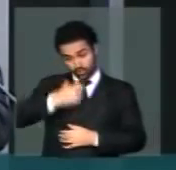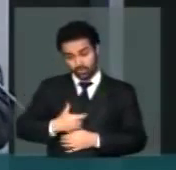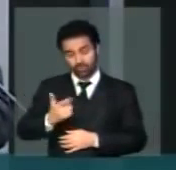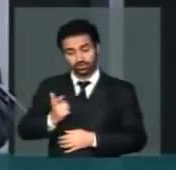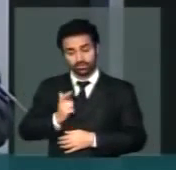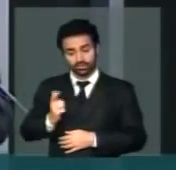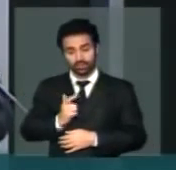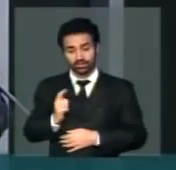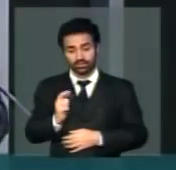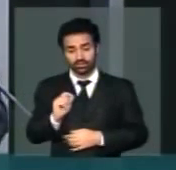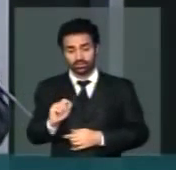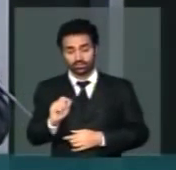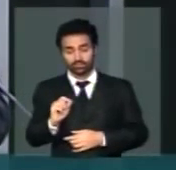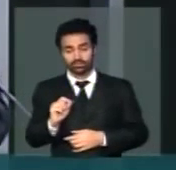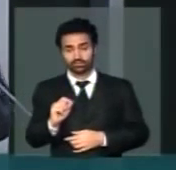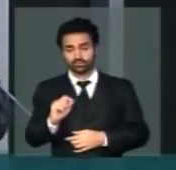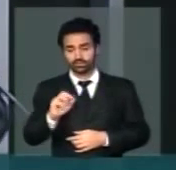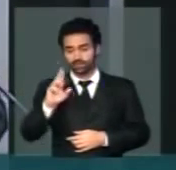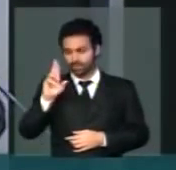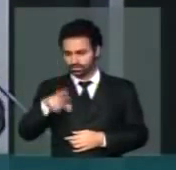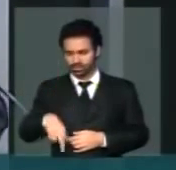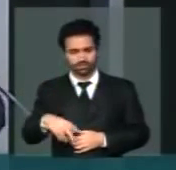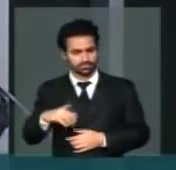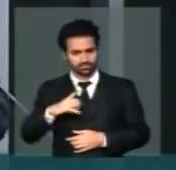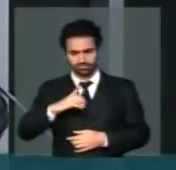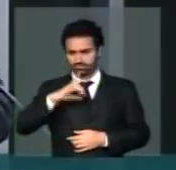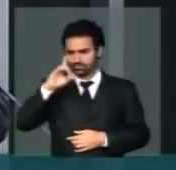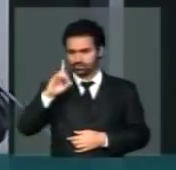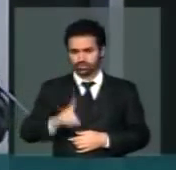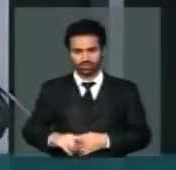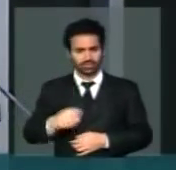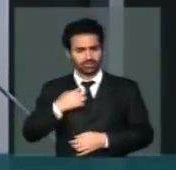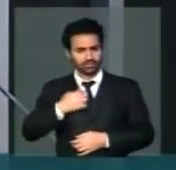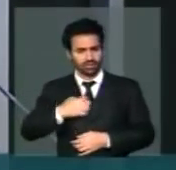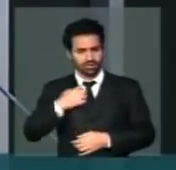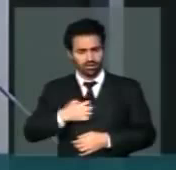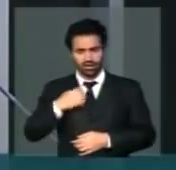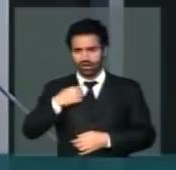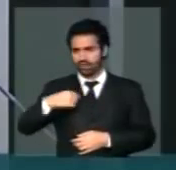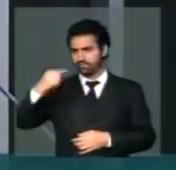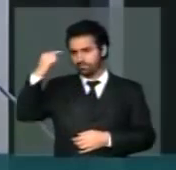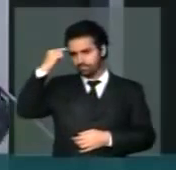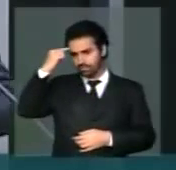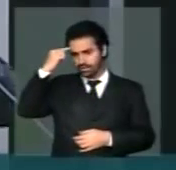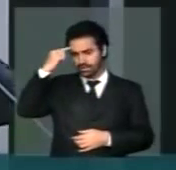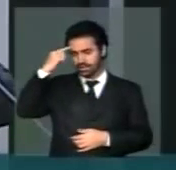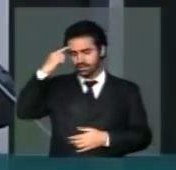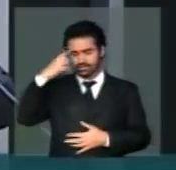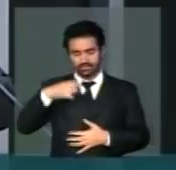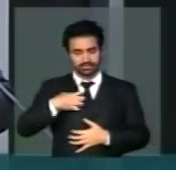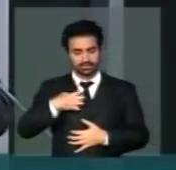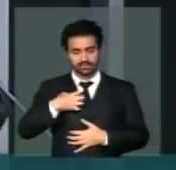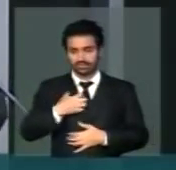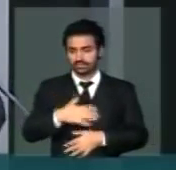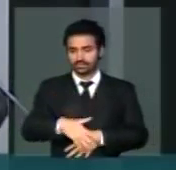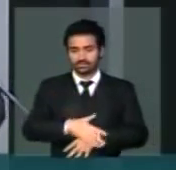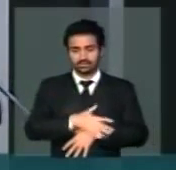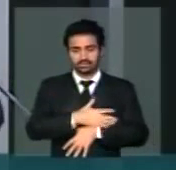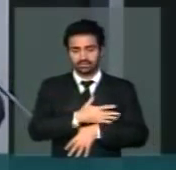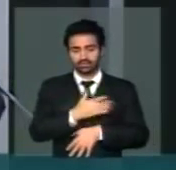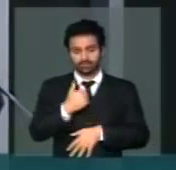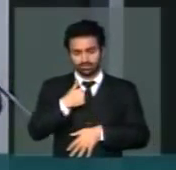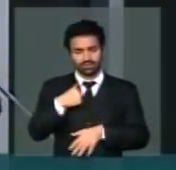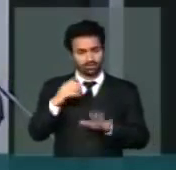toda a razão até e o direito de se indignar e de pensar com a pele. E quem fala aqui já